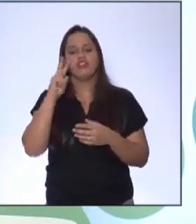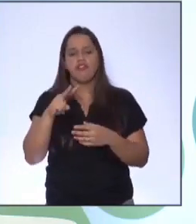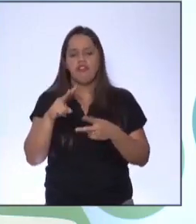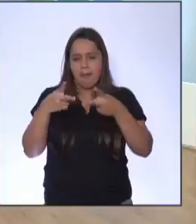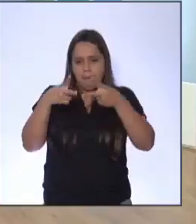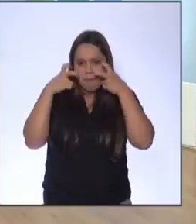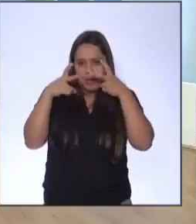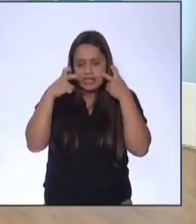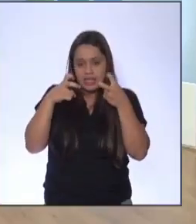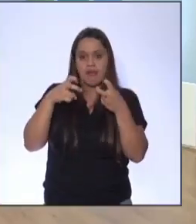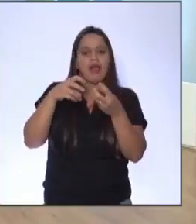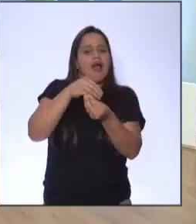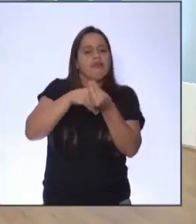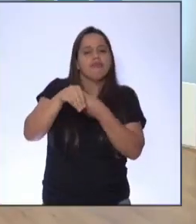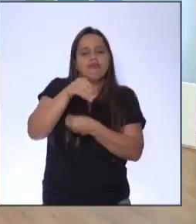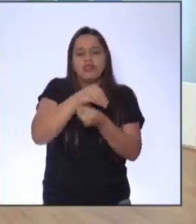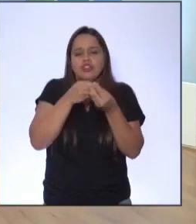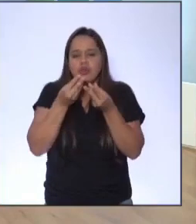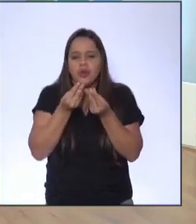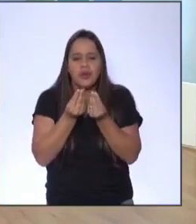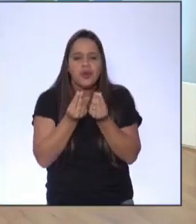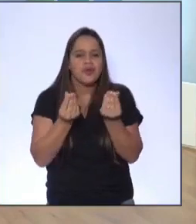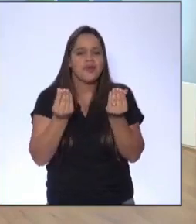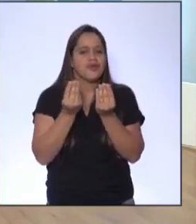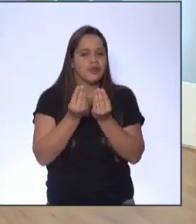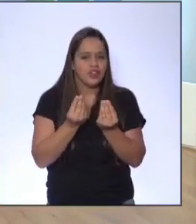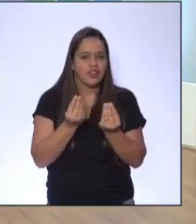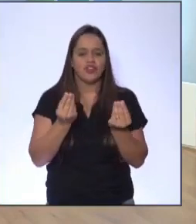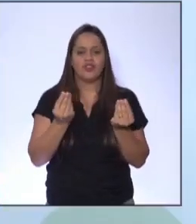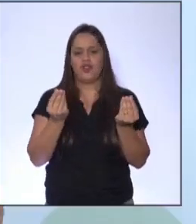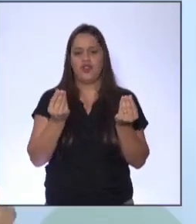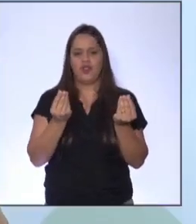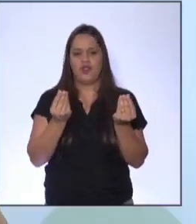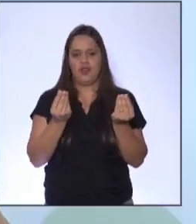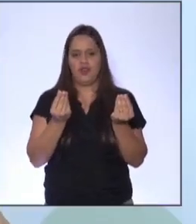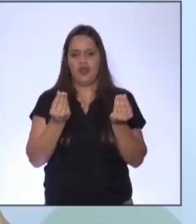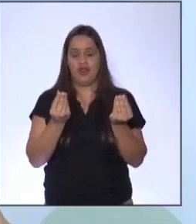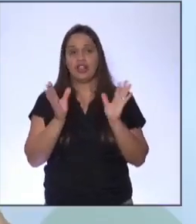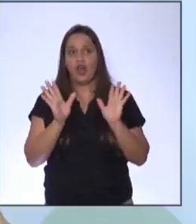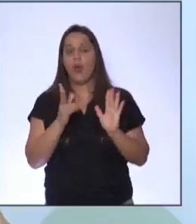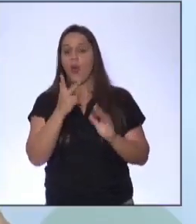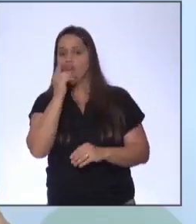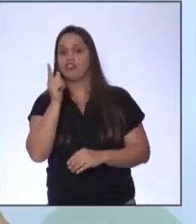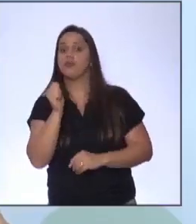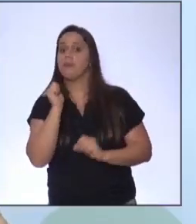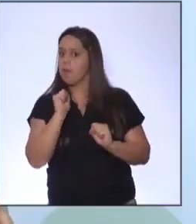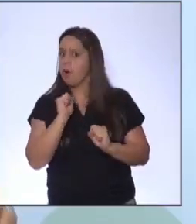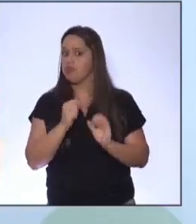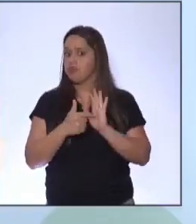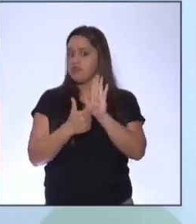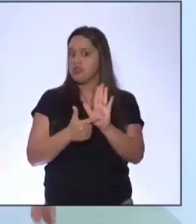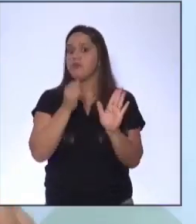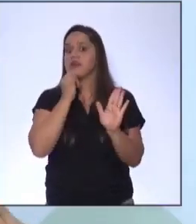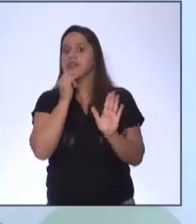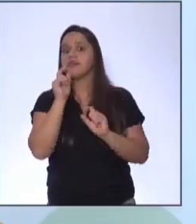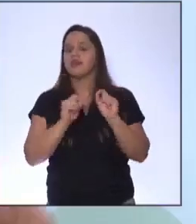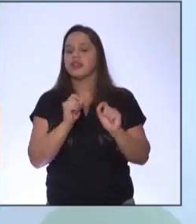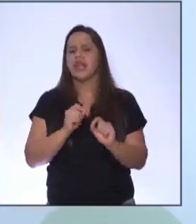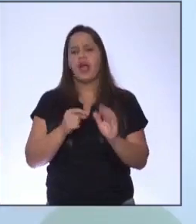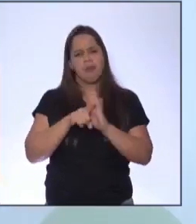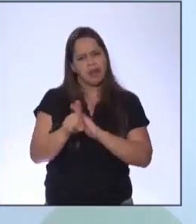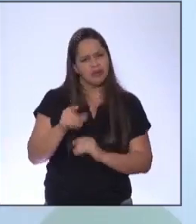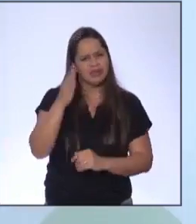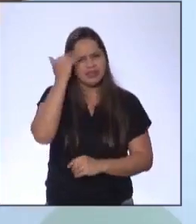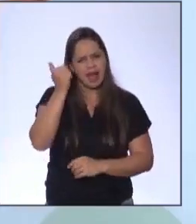visual homogêneo ali, de uma fase só. Eu acho que a gente poderia dar um exemplo disso agora, Beth. O que você acha de um café? Você